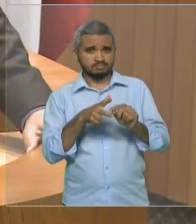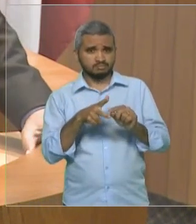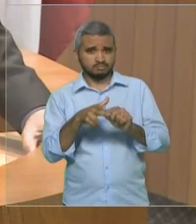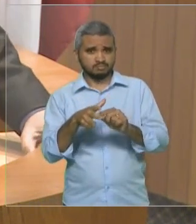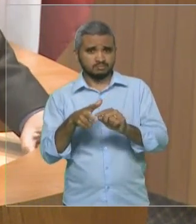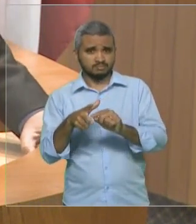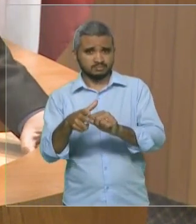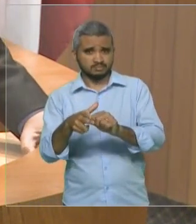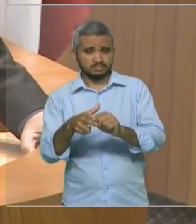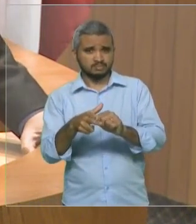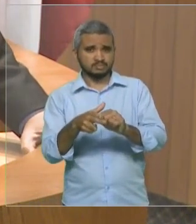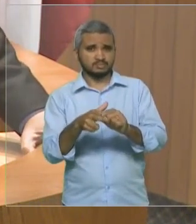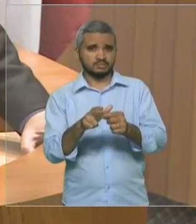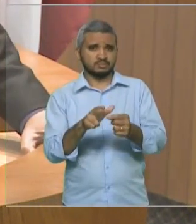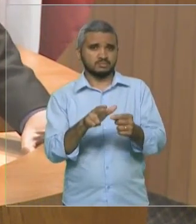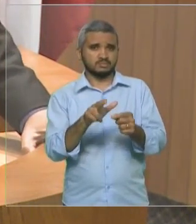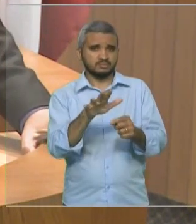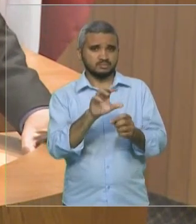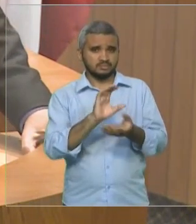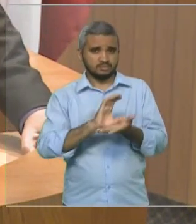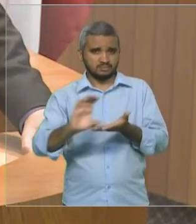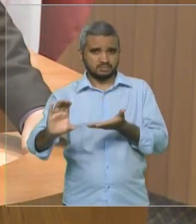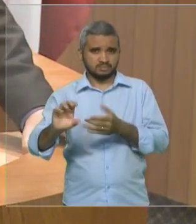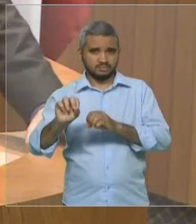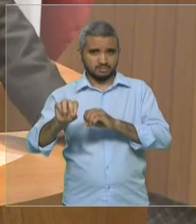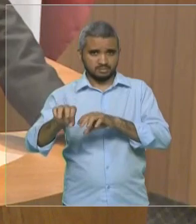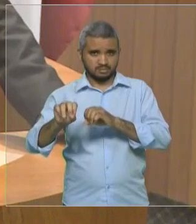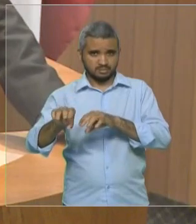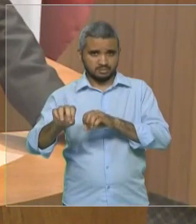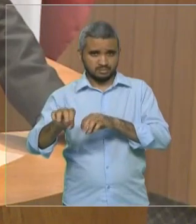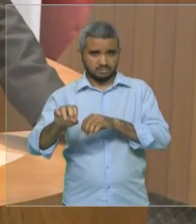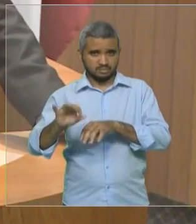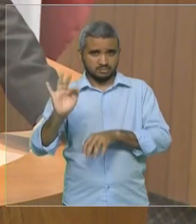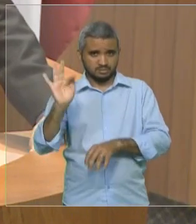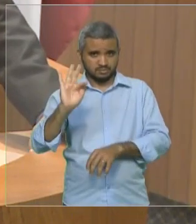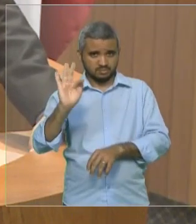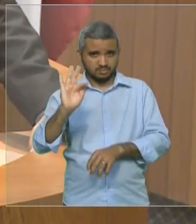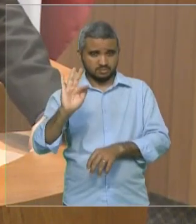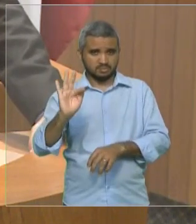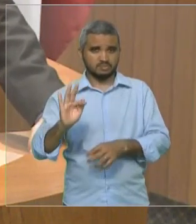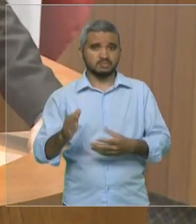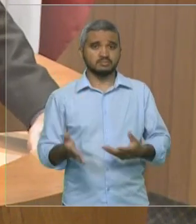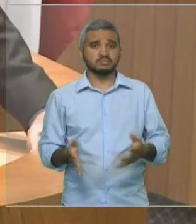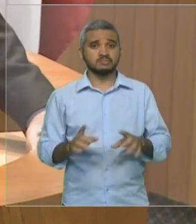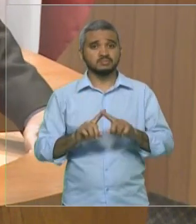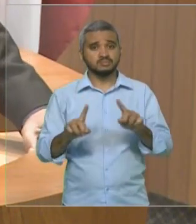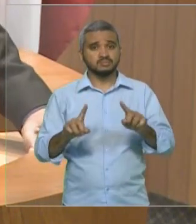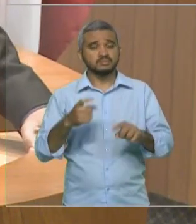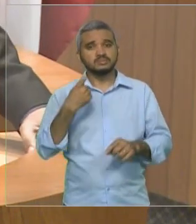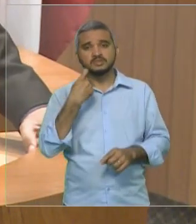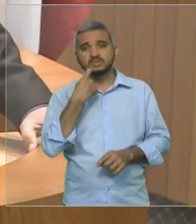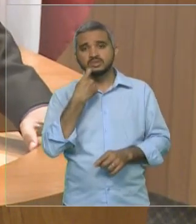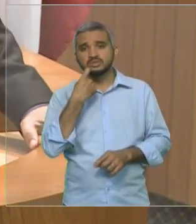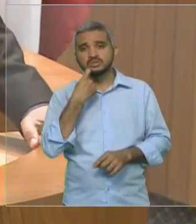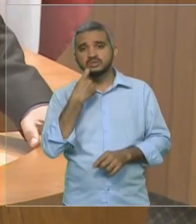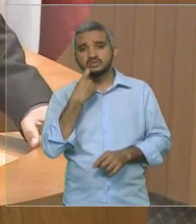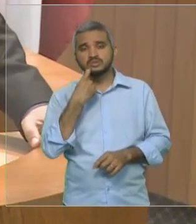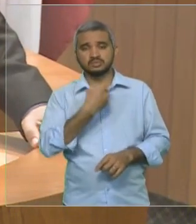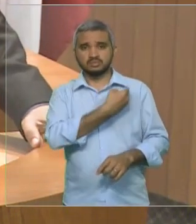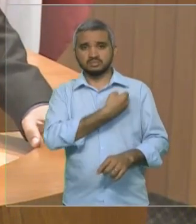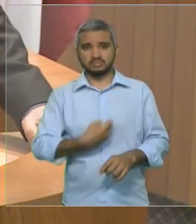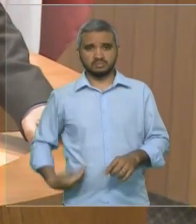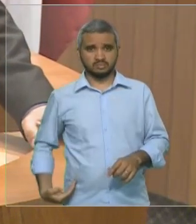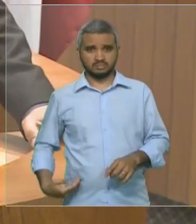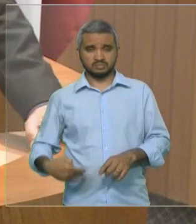nos dá uma esperança. Nesta sexta-feira, o governo do estado receberá